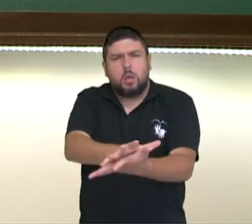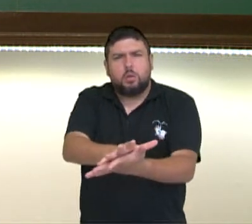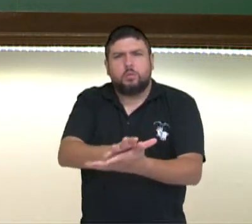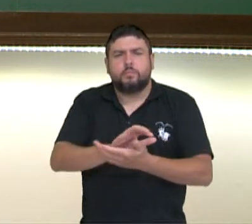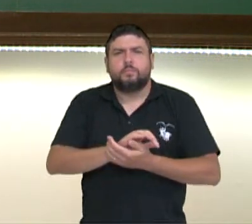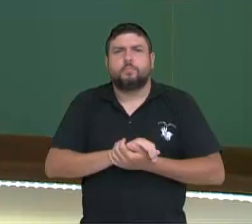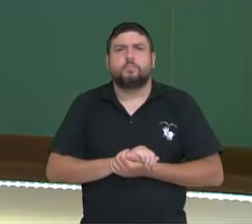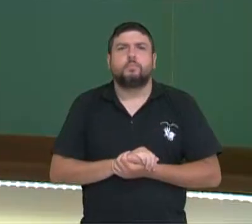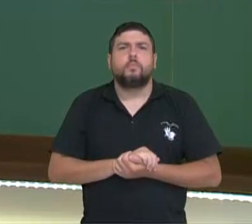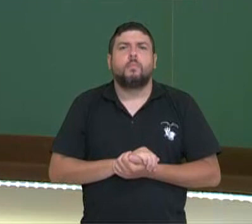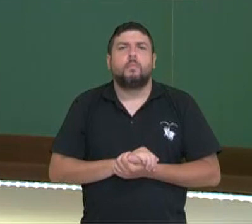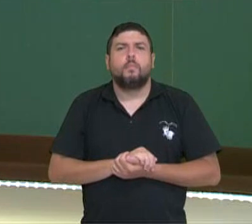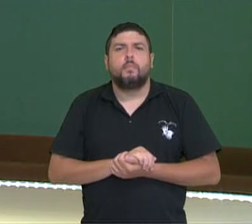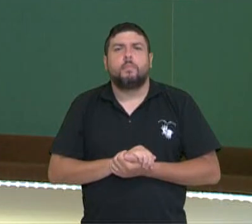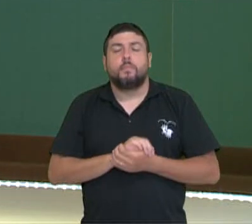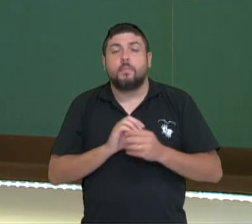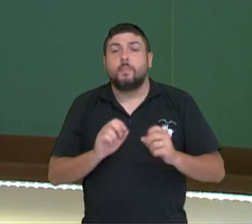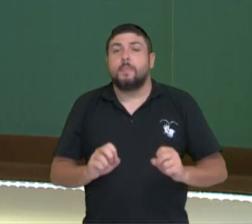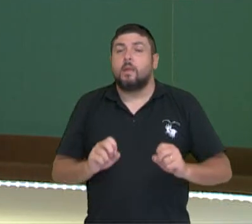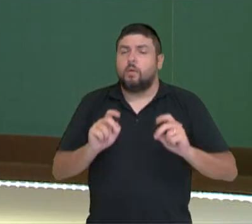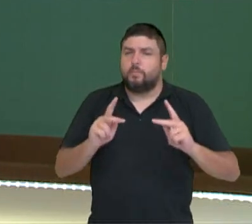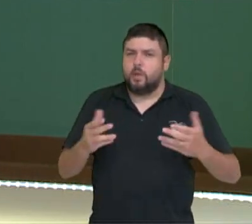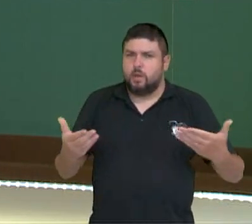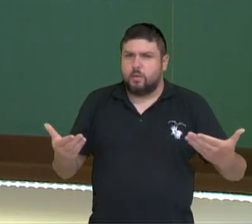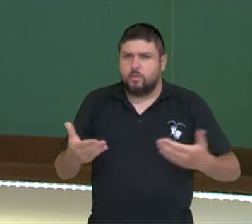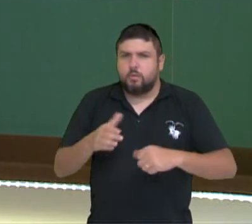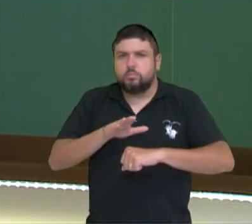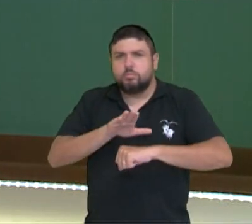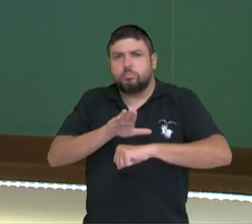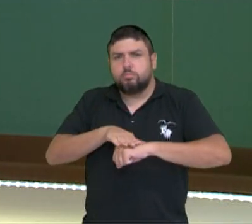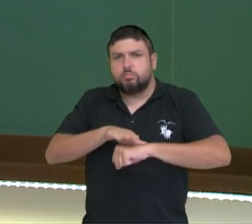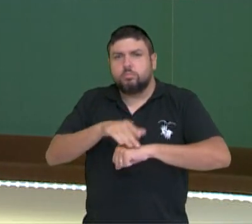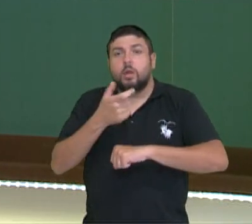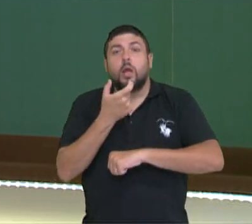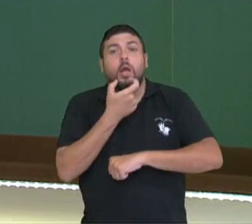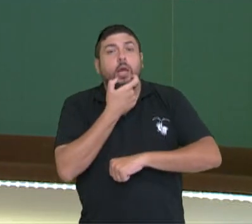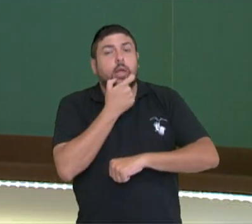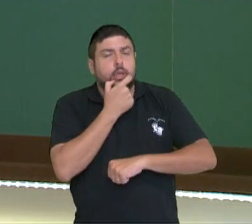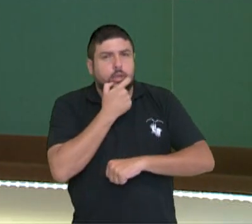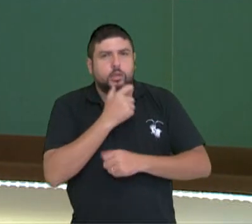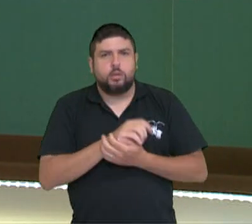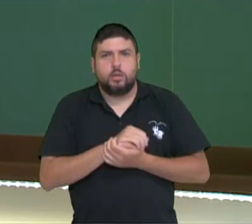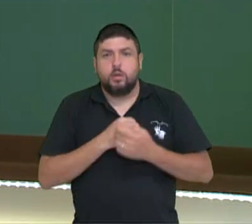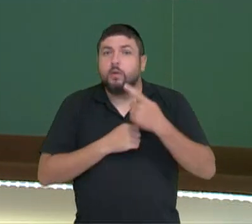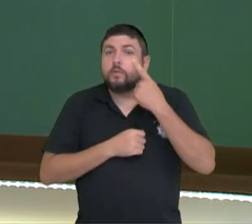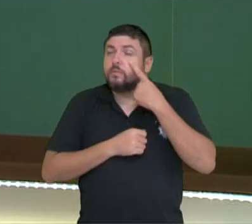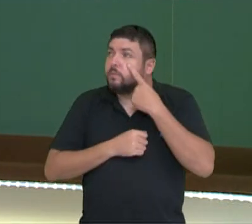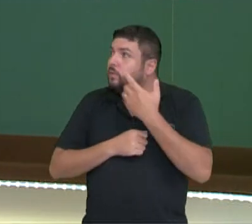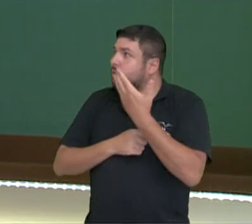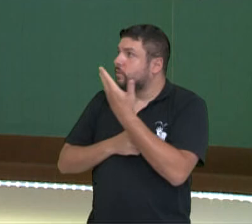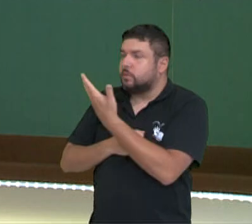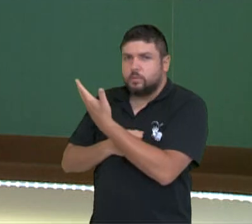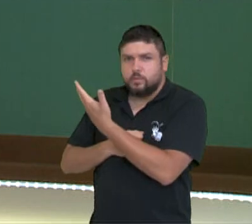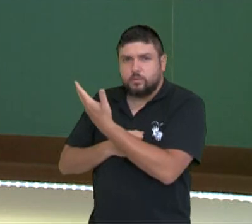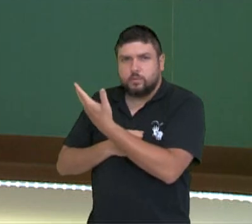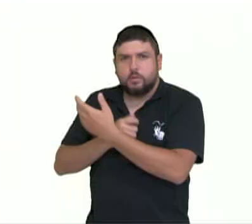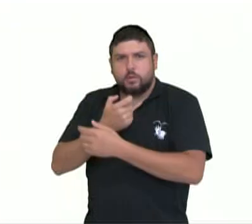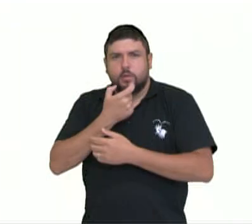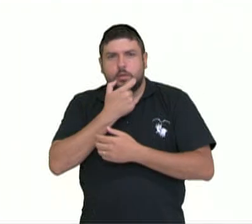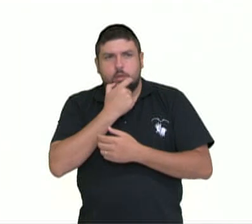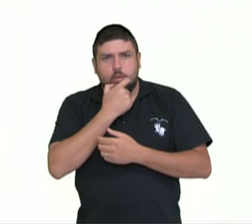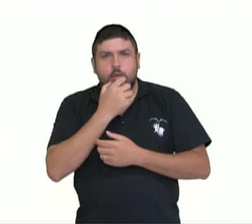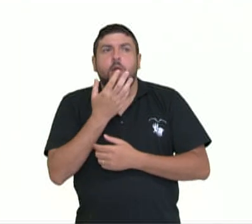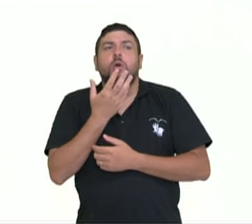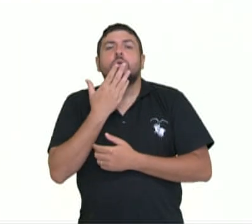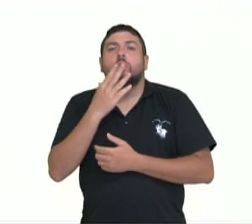Começamos a falar sobre o pioneirismo inglês. Aqui nós estamos vendo um mapa da Inglaterra, que está em